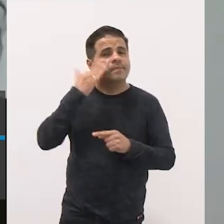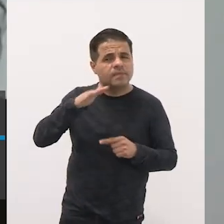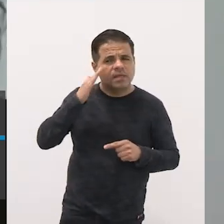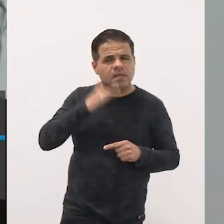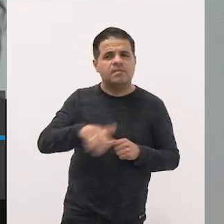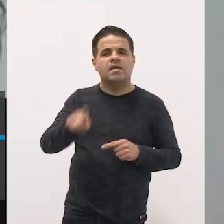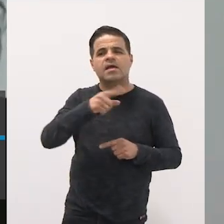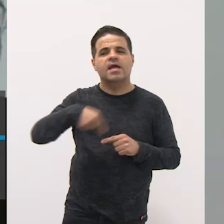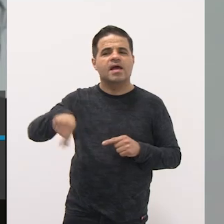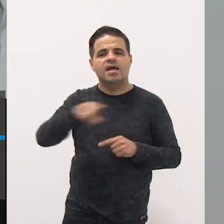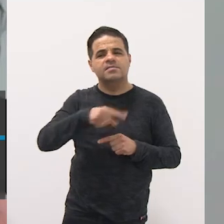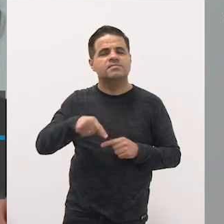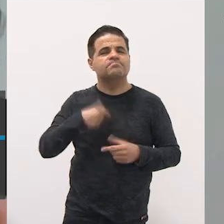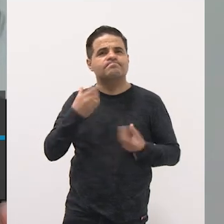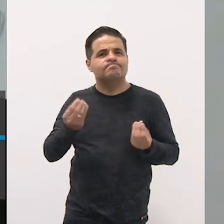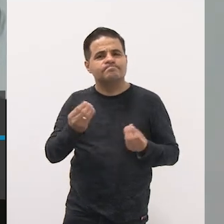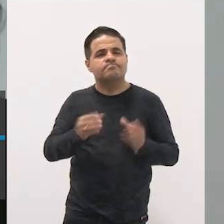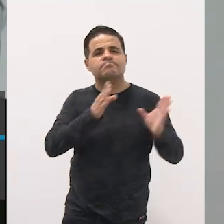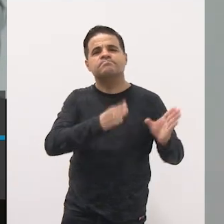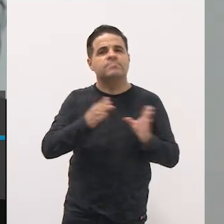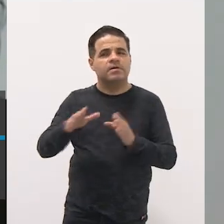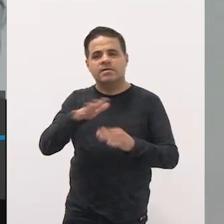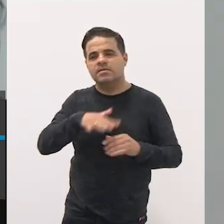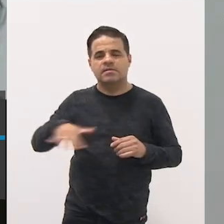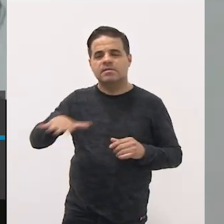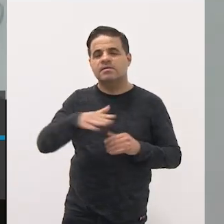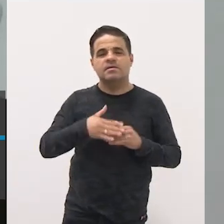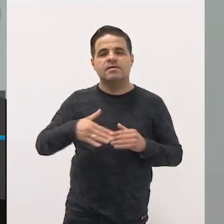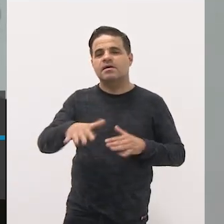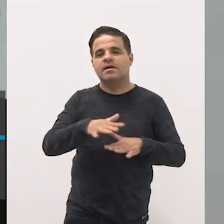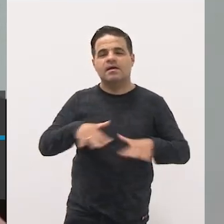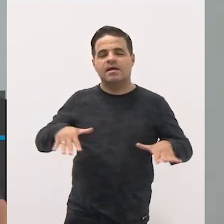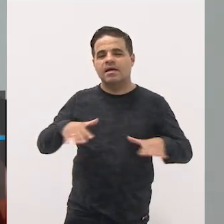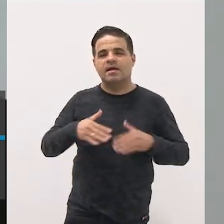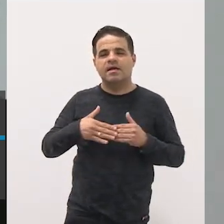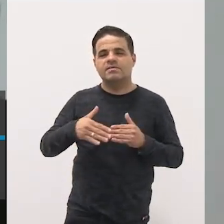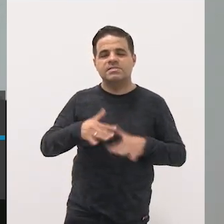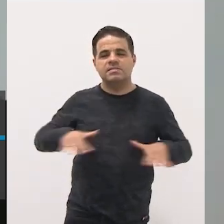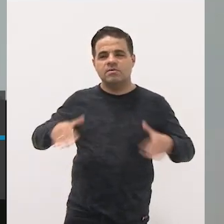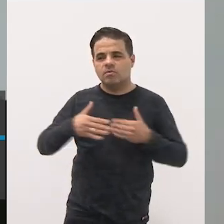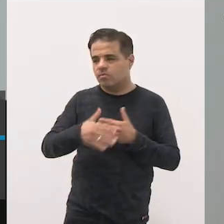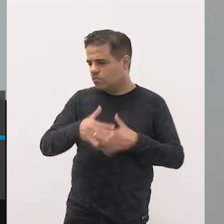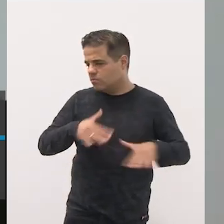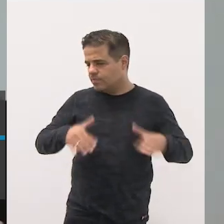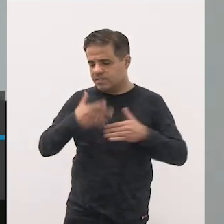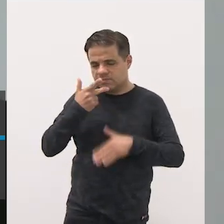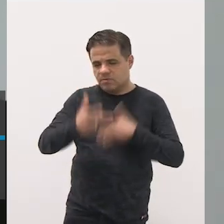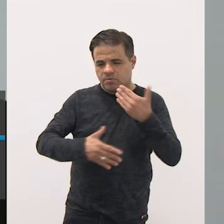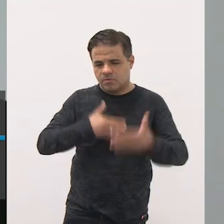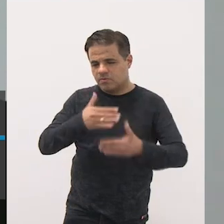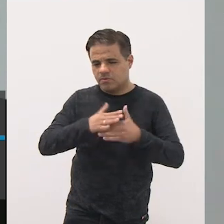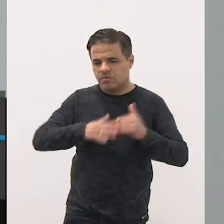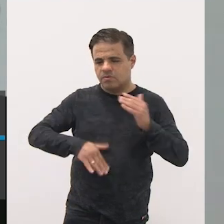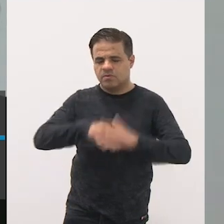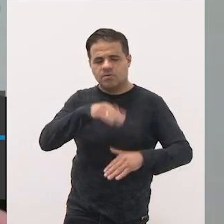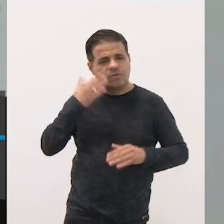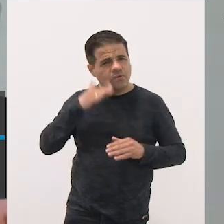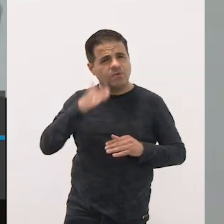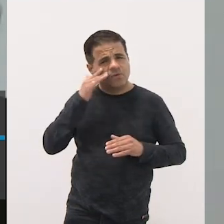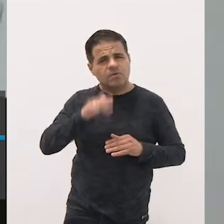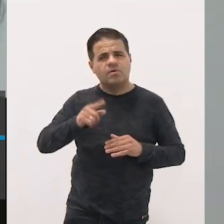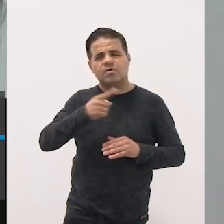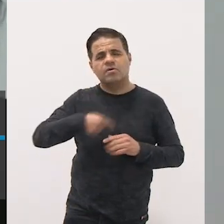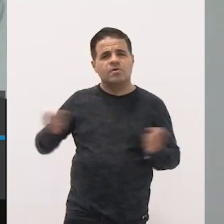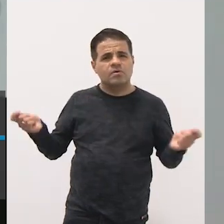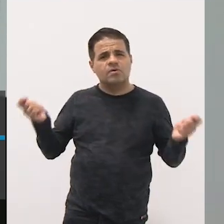pouco essas particularidades, né, dessas dimensões de vida que a gente tem dentro da escola e que a